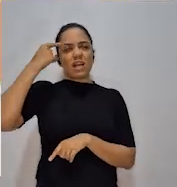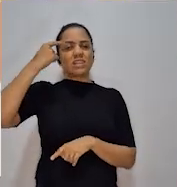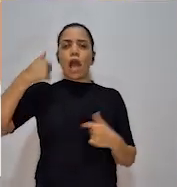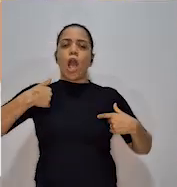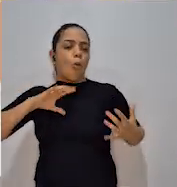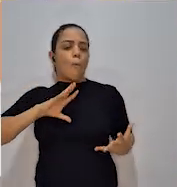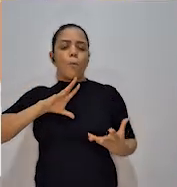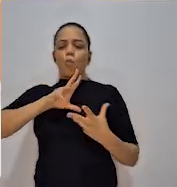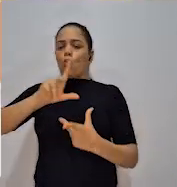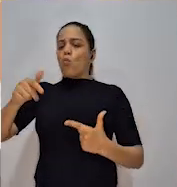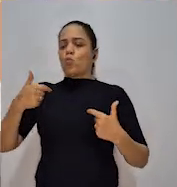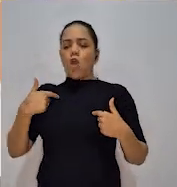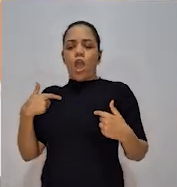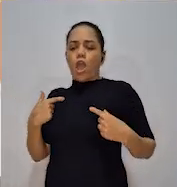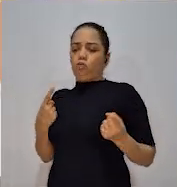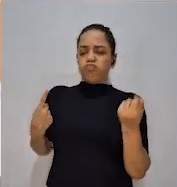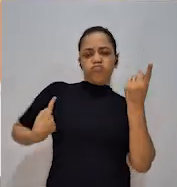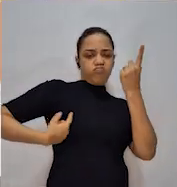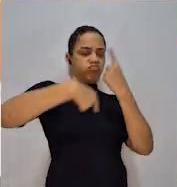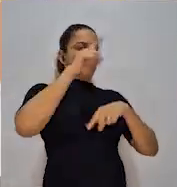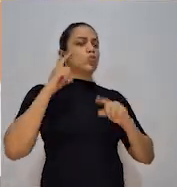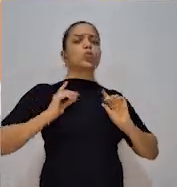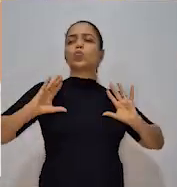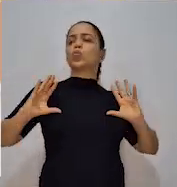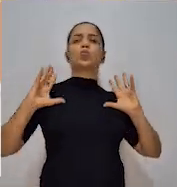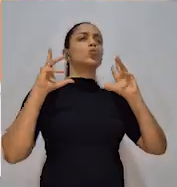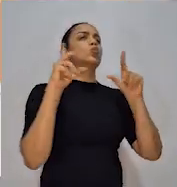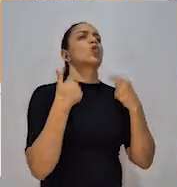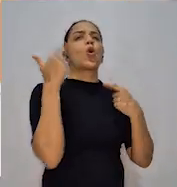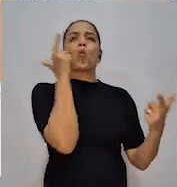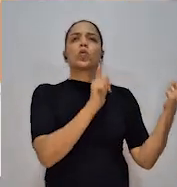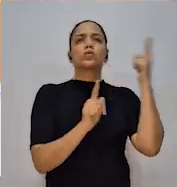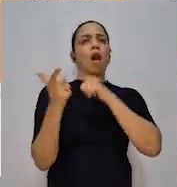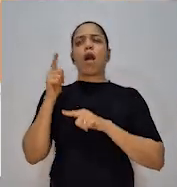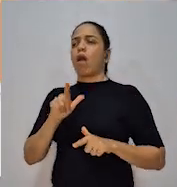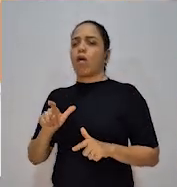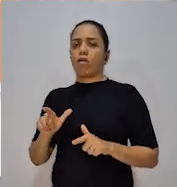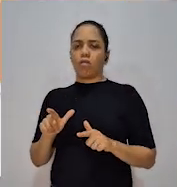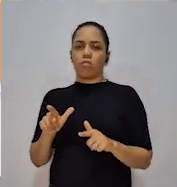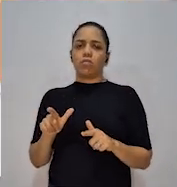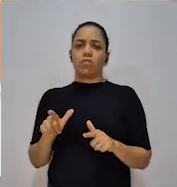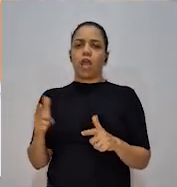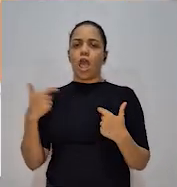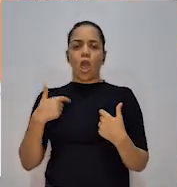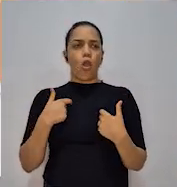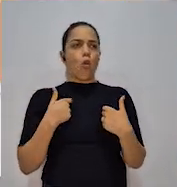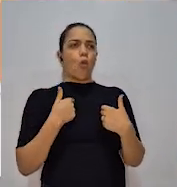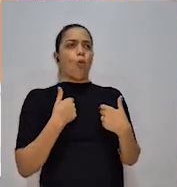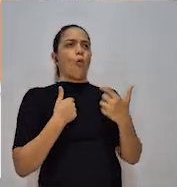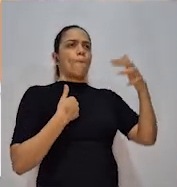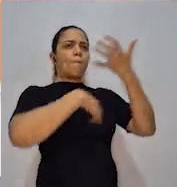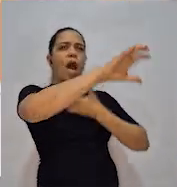mudar o mundo inteiro. Porque eu achava assim, ai, falei, nossa, quando a gente impacta mais gente vai